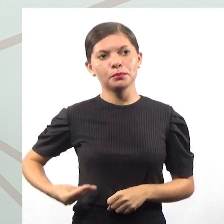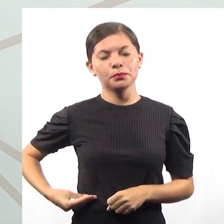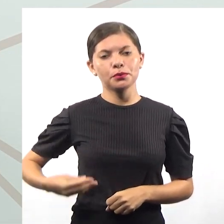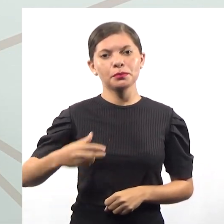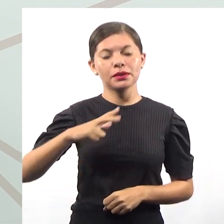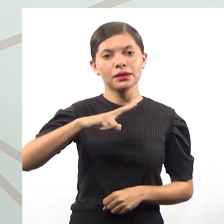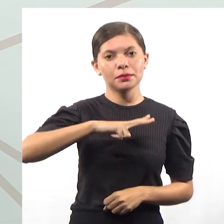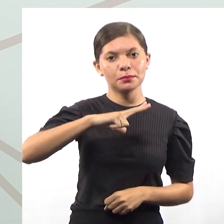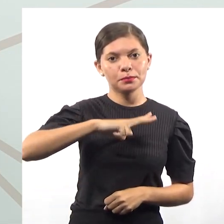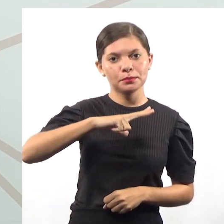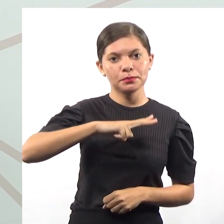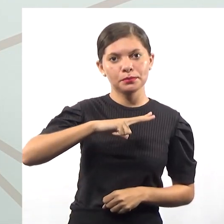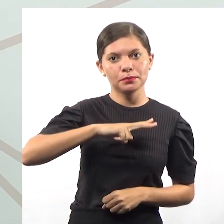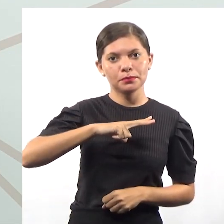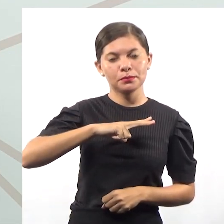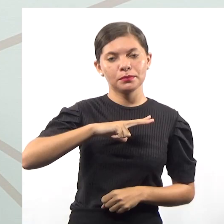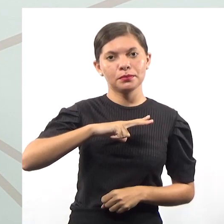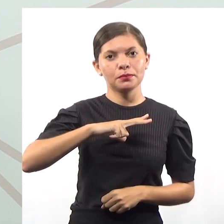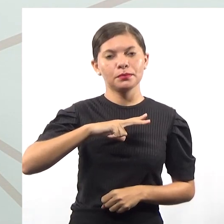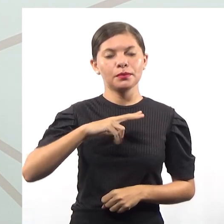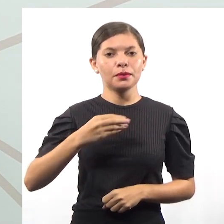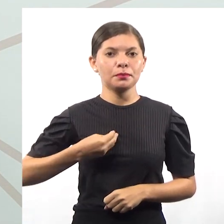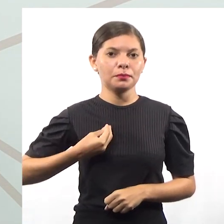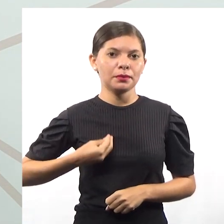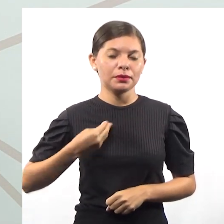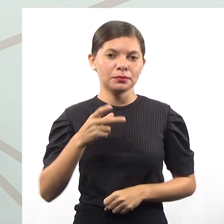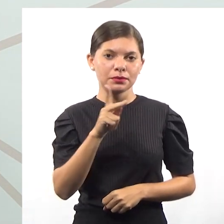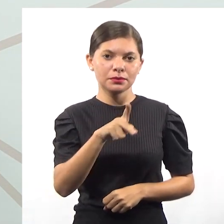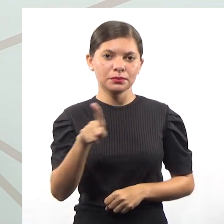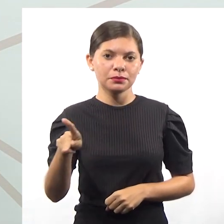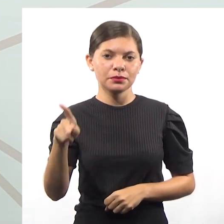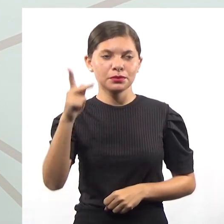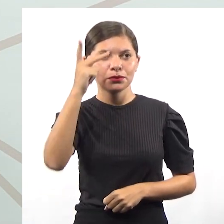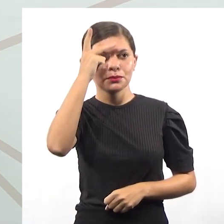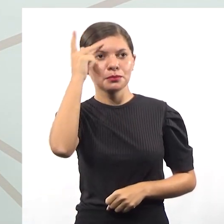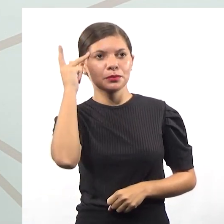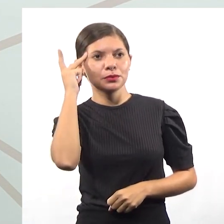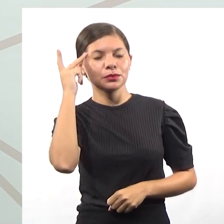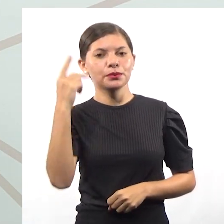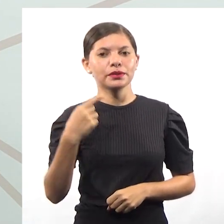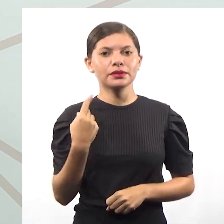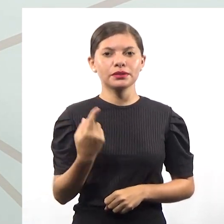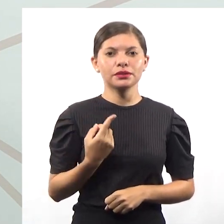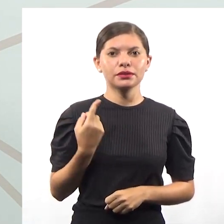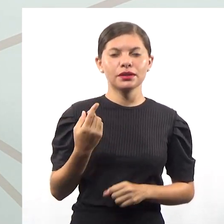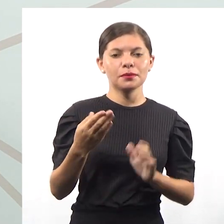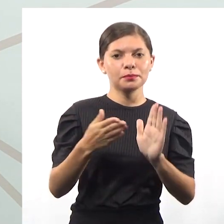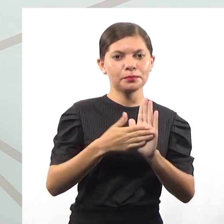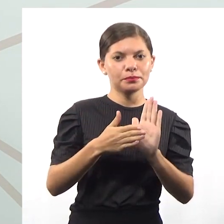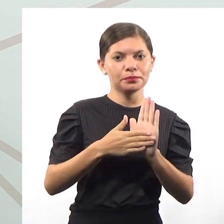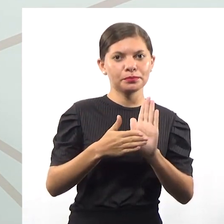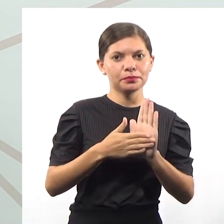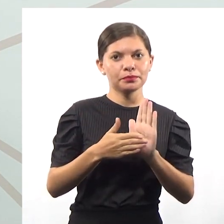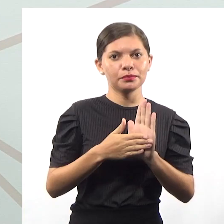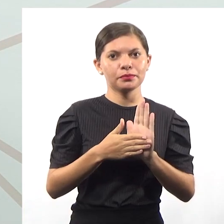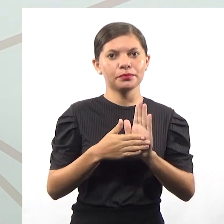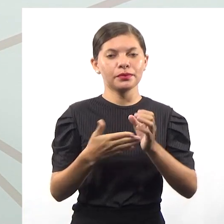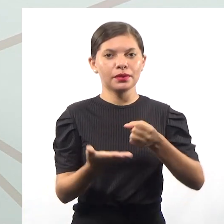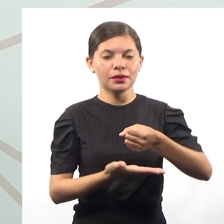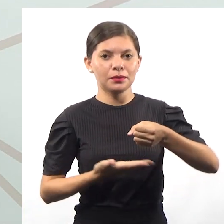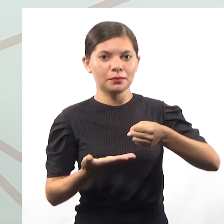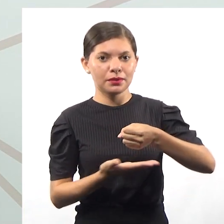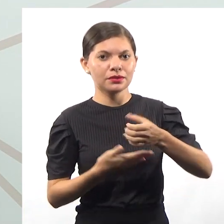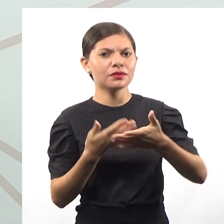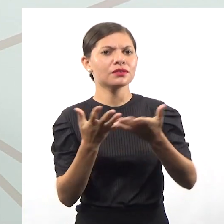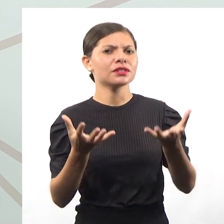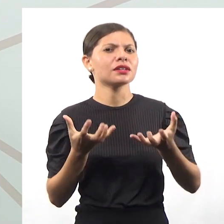pública quanto privada, e a participação, inclusive, dos professores enquanto sujeitos individuais, poderiam fazer proposições à construção